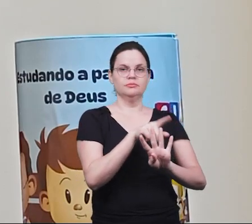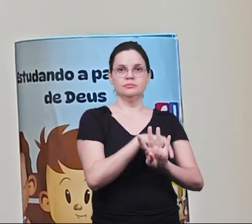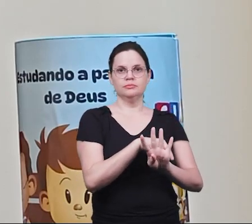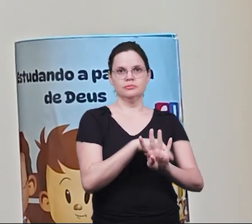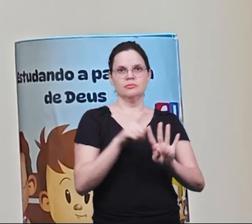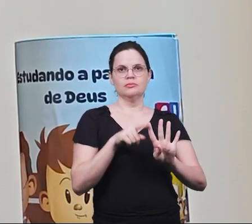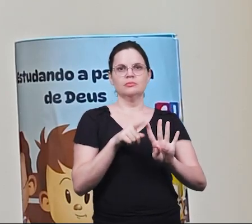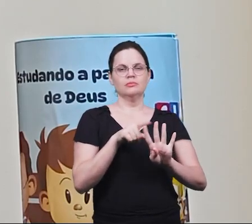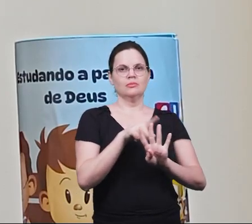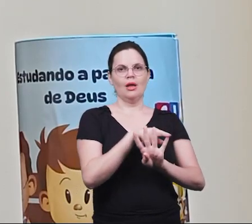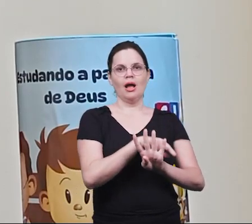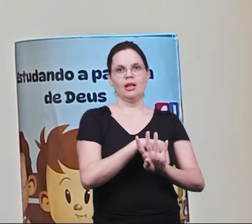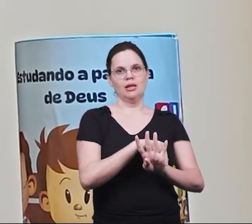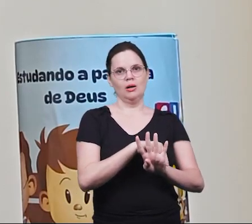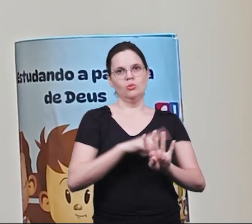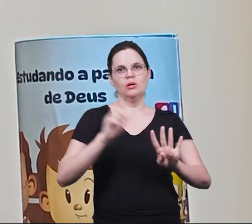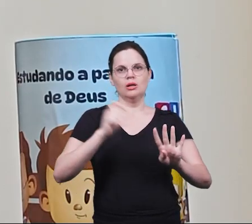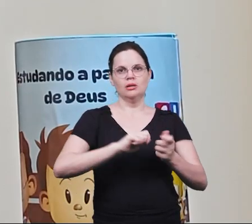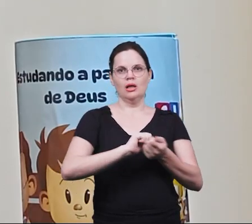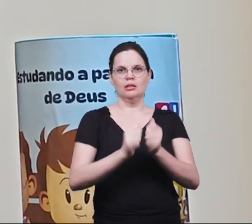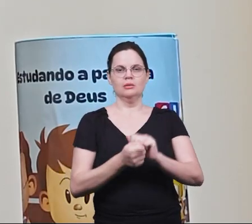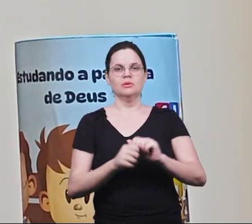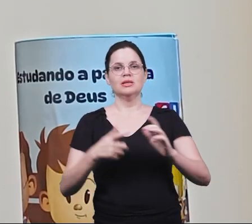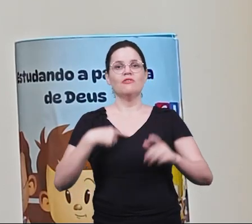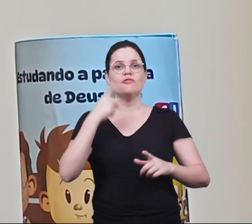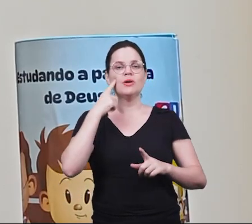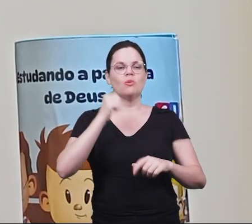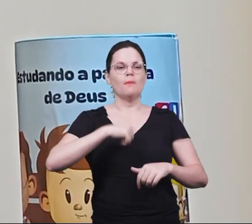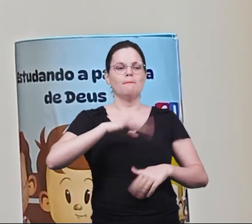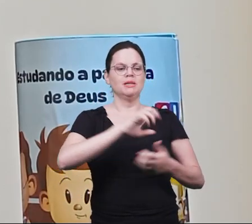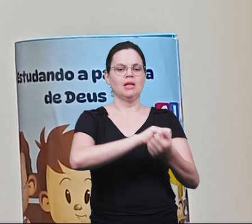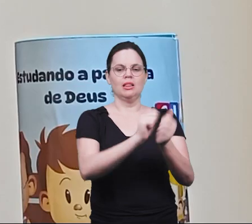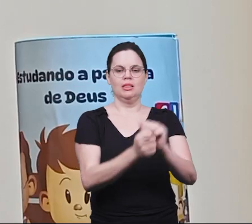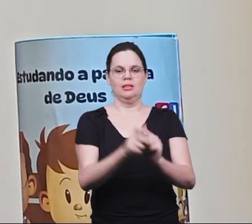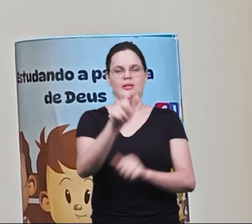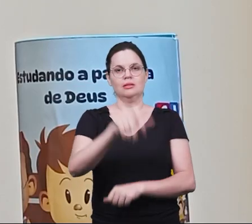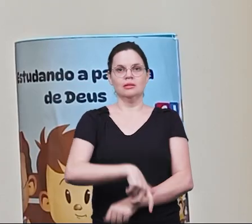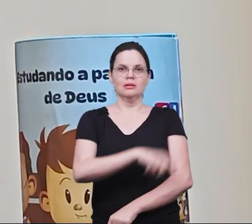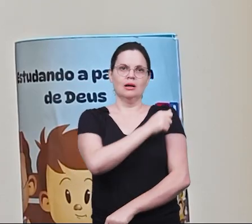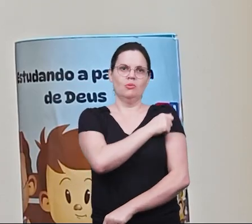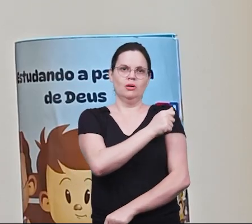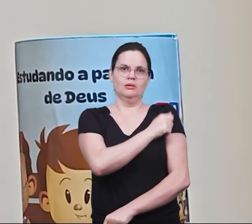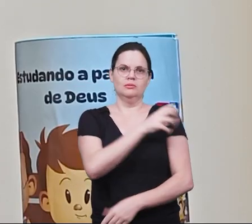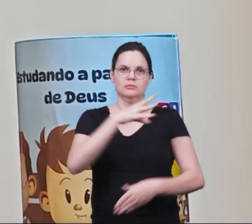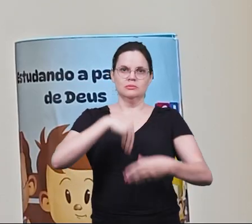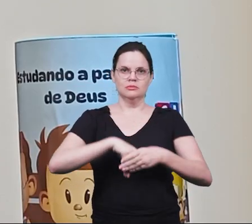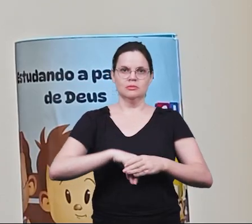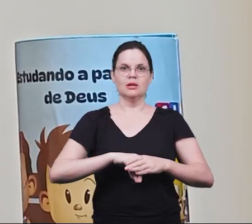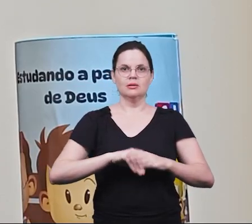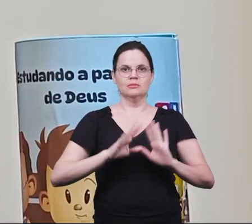de flexibilização que dá mais certo com o aluno, que tem mais